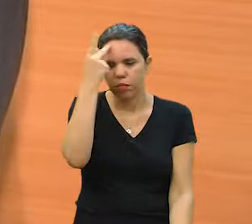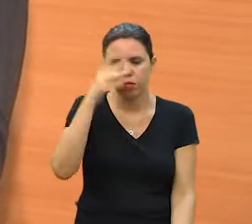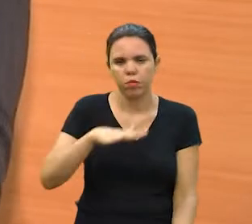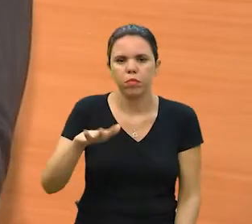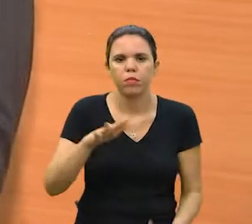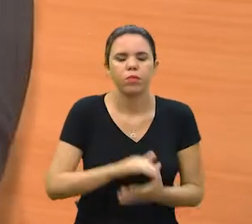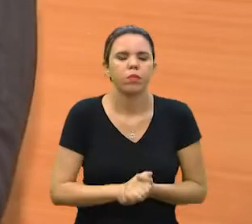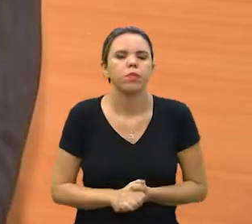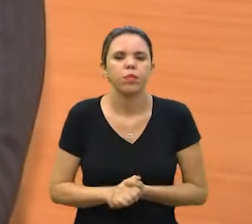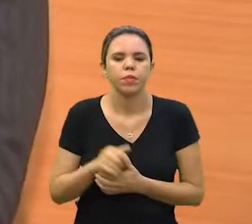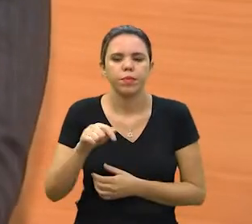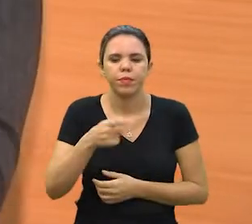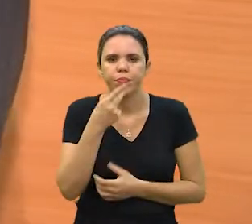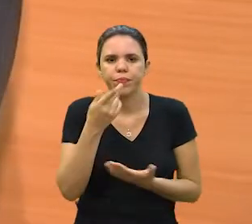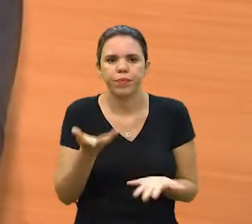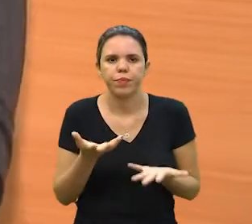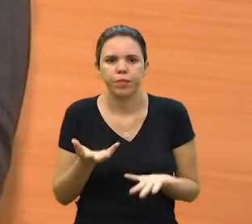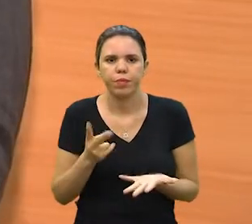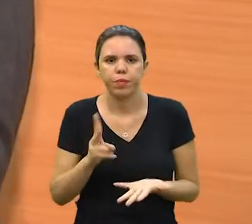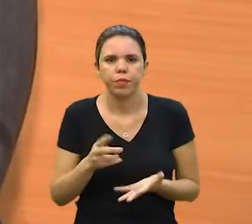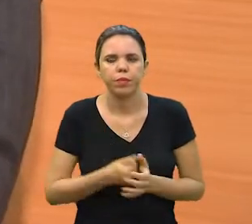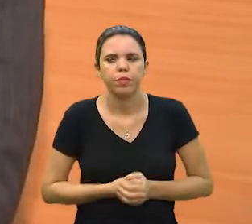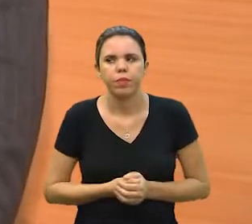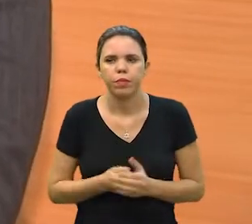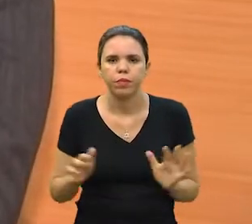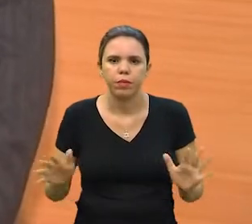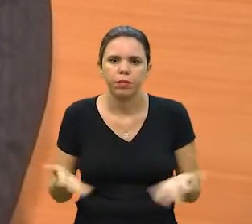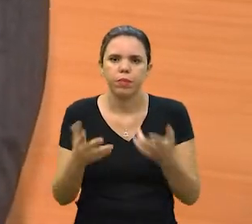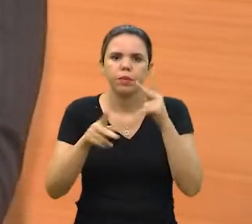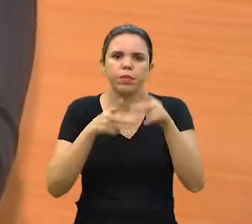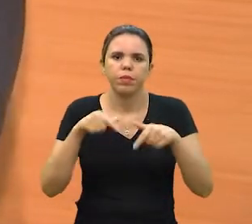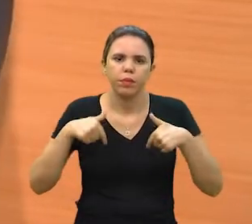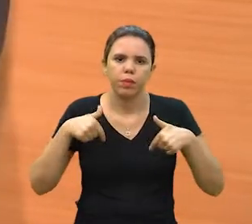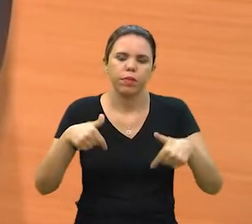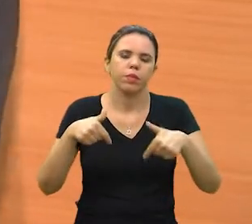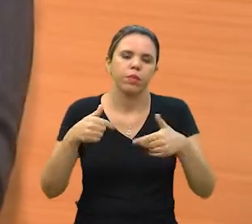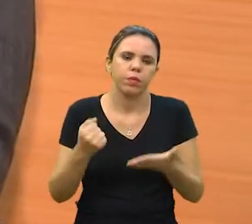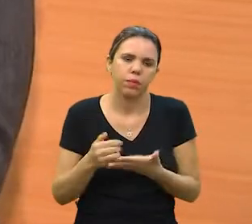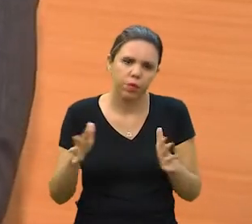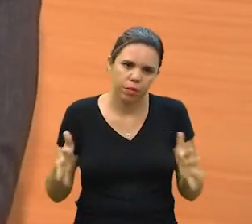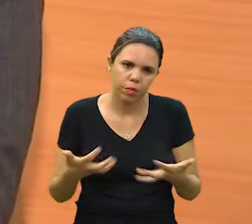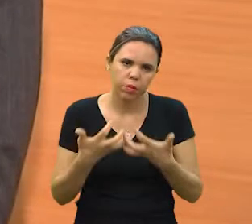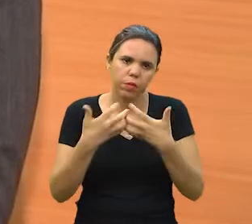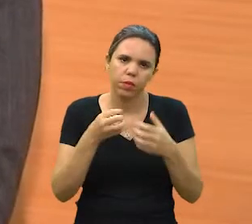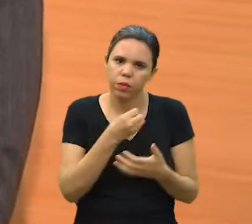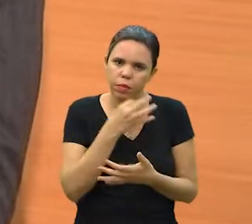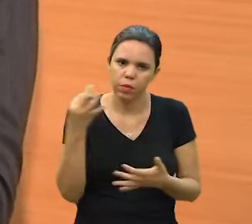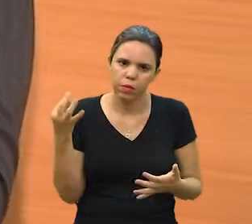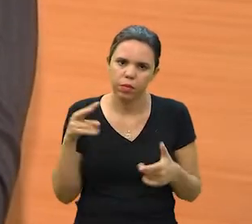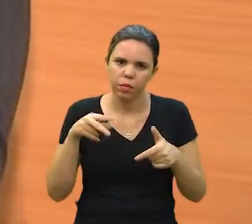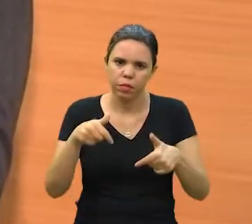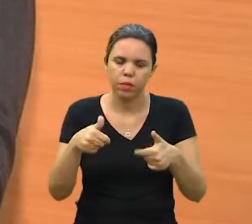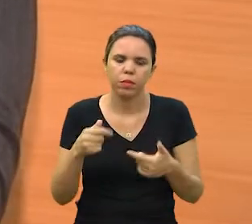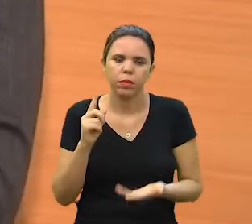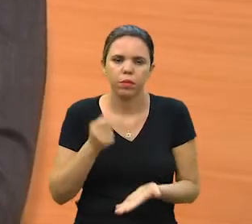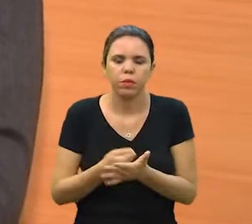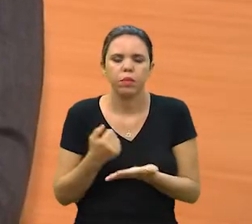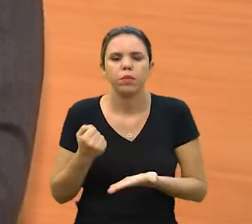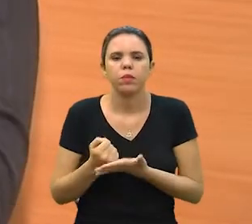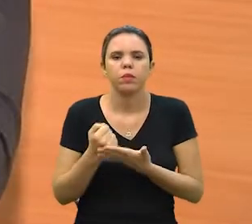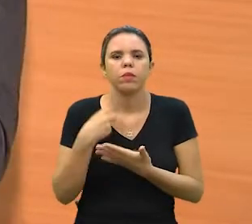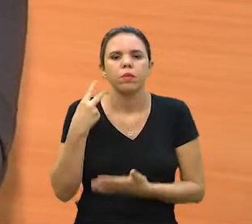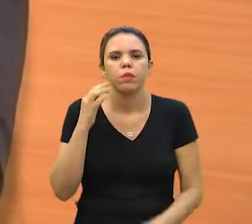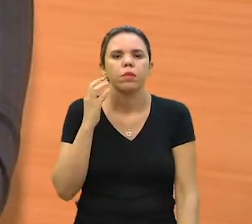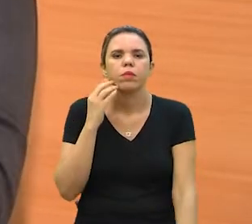muitas pessoas, mas aqui, como eu disse, eu quero sempre enaltecer aqueles que tiveram uma iniciativa muito boa e muito forte para a